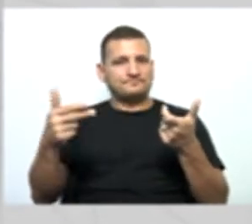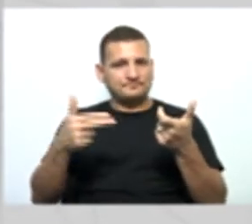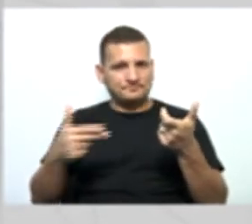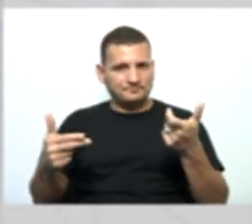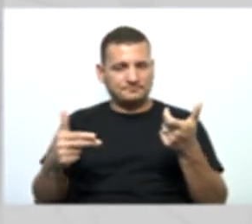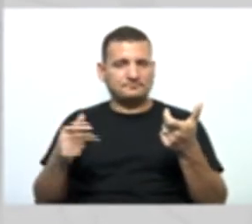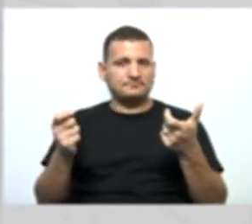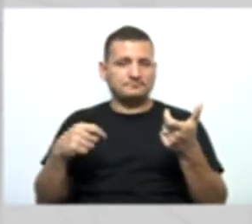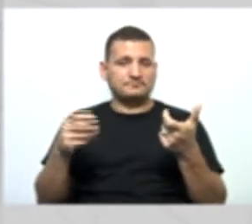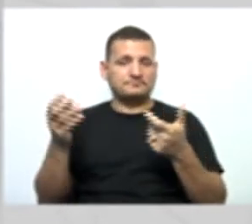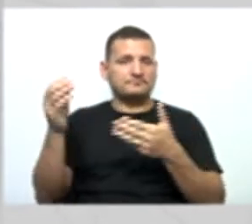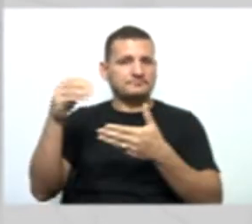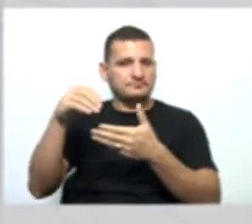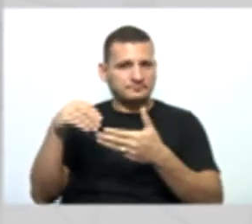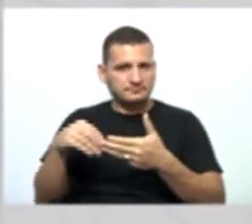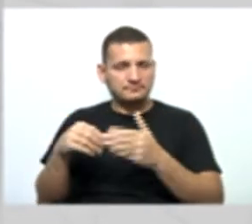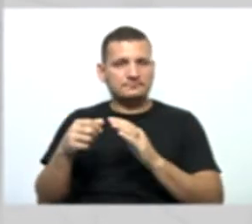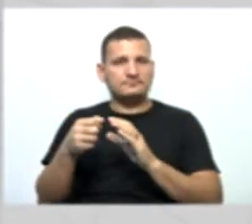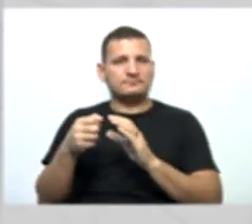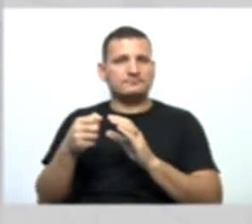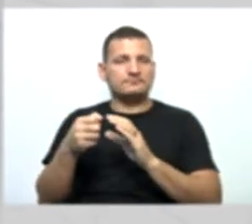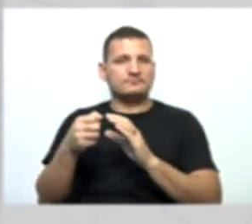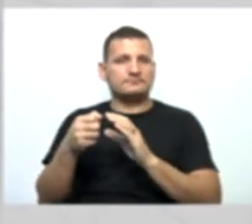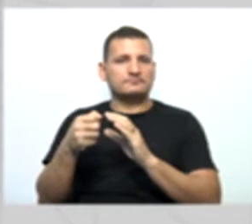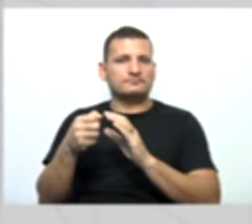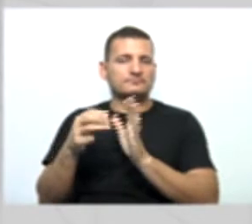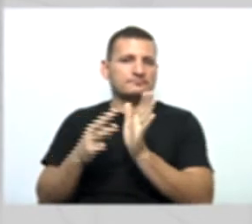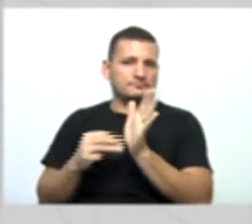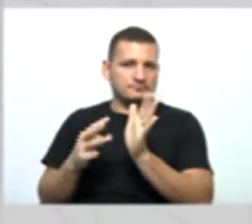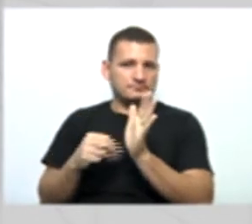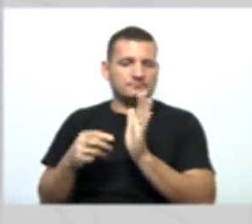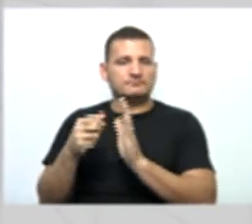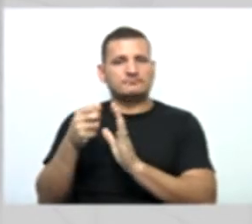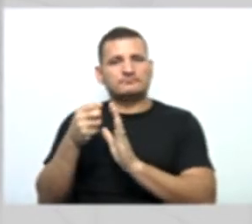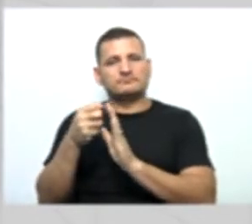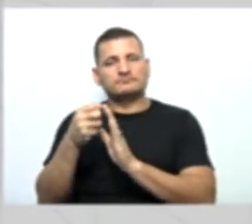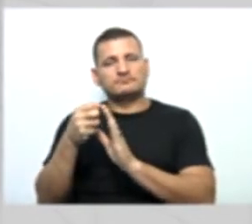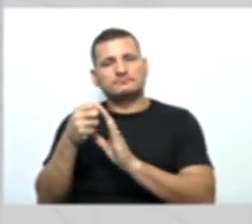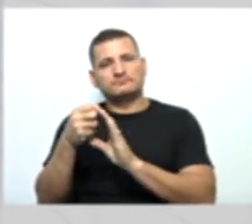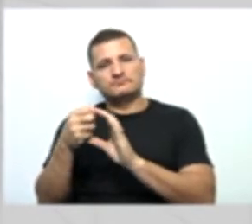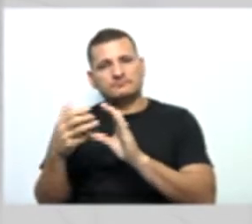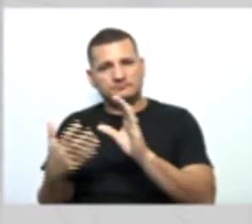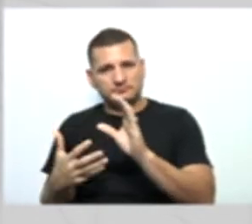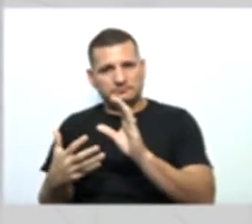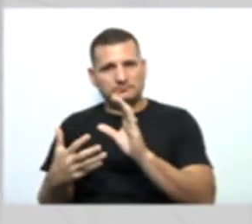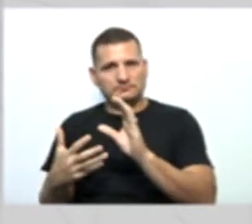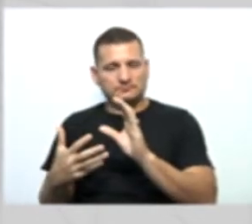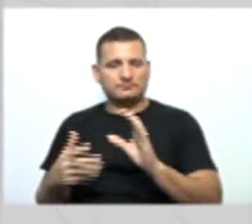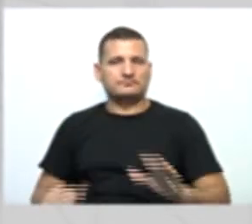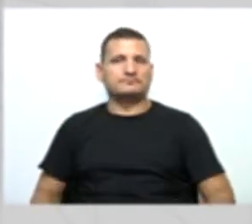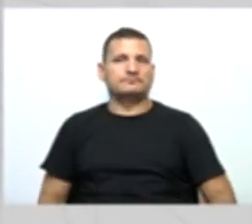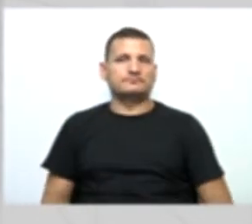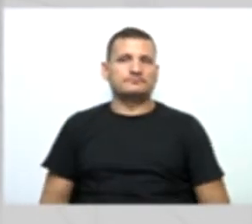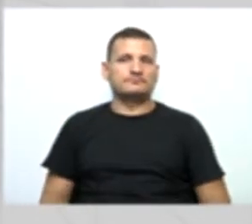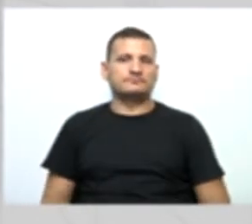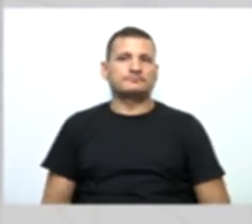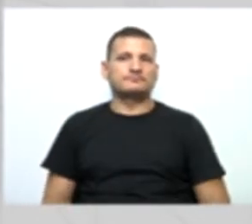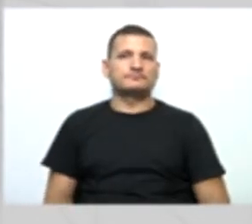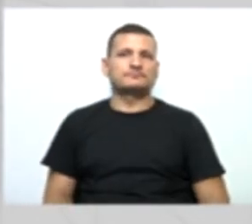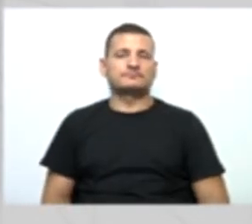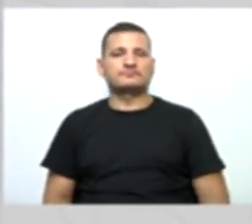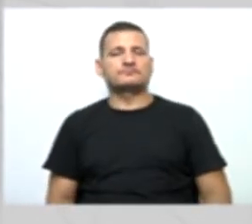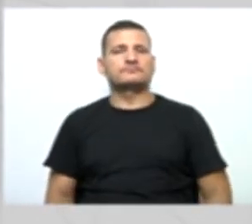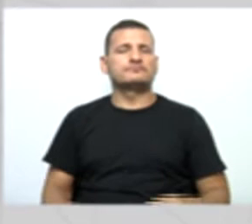por meio de seus atributos e reagir a ações criadas para ele por meio de seus métodos, ok?